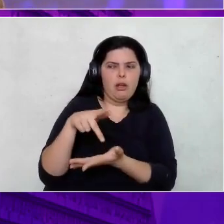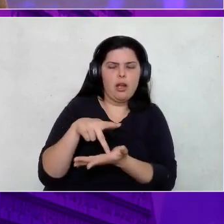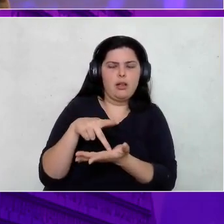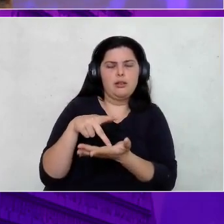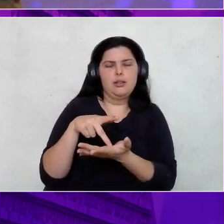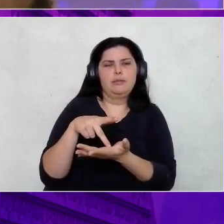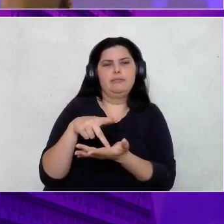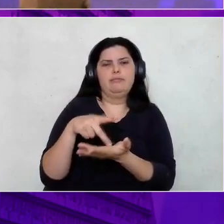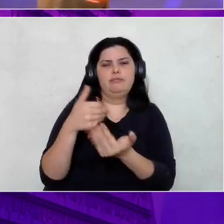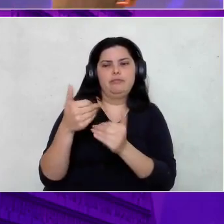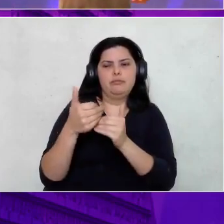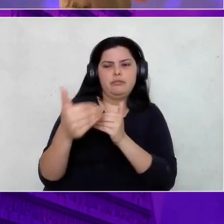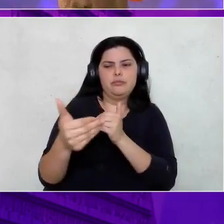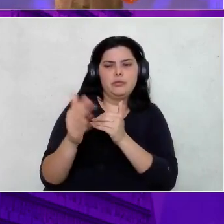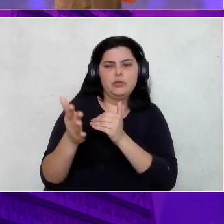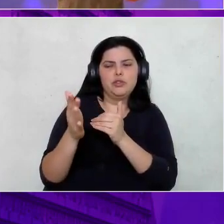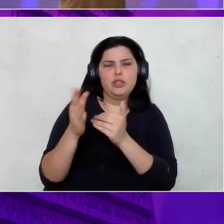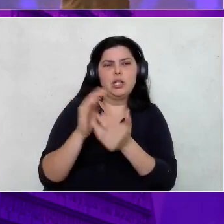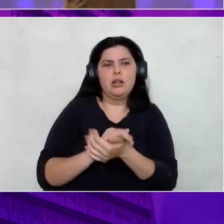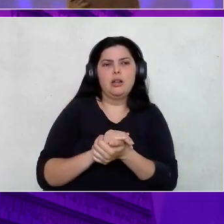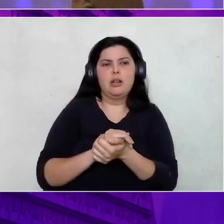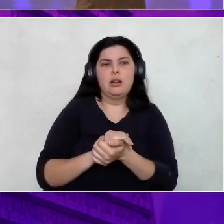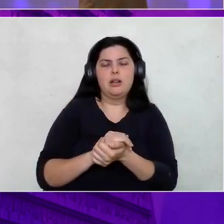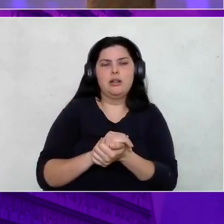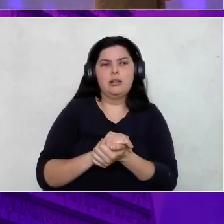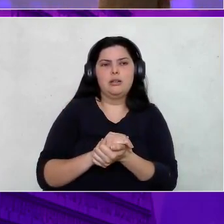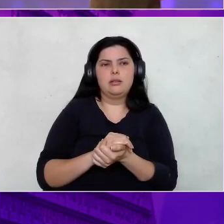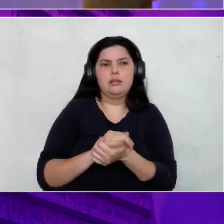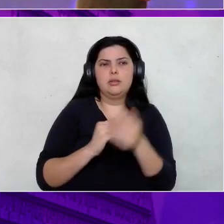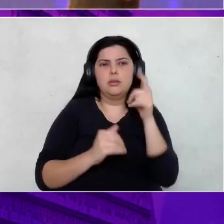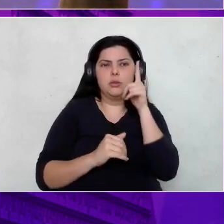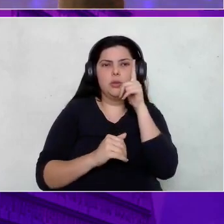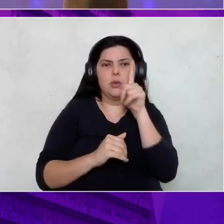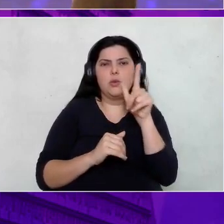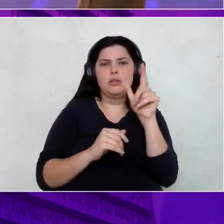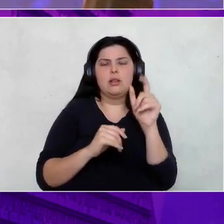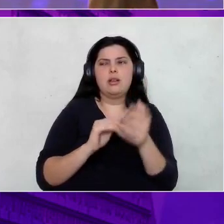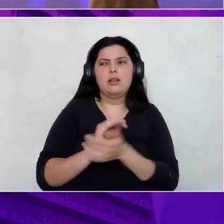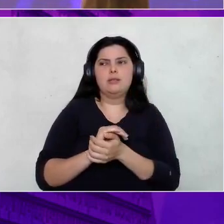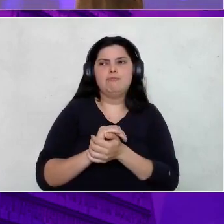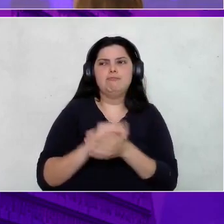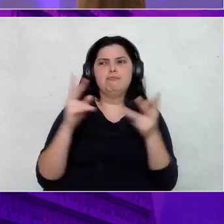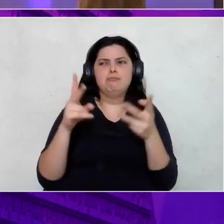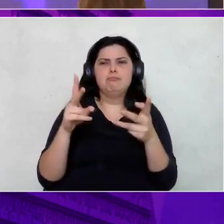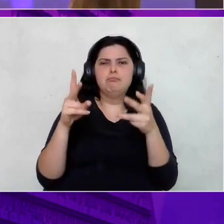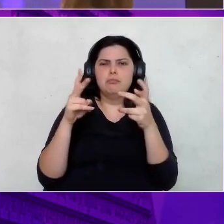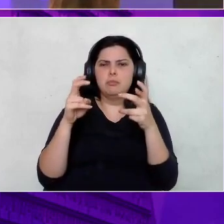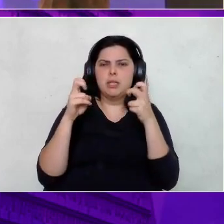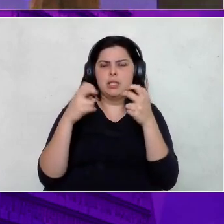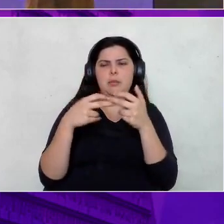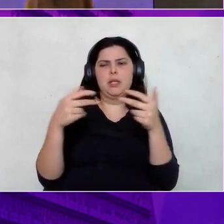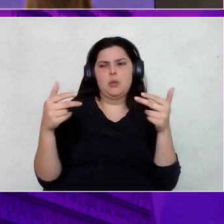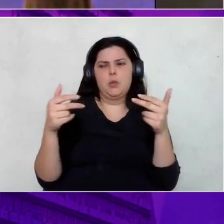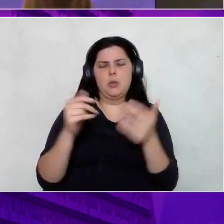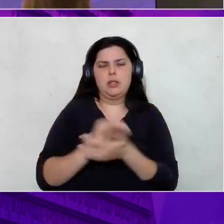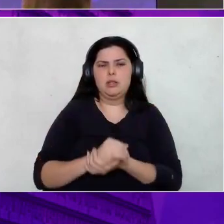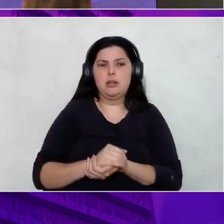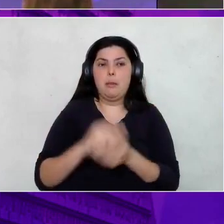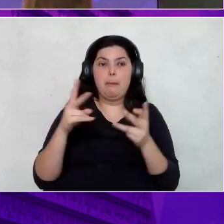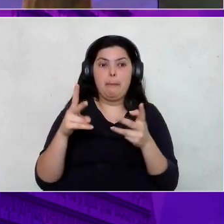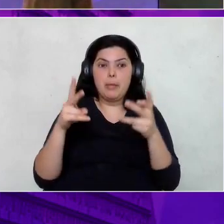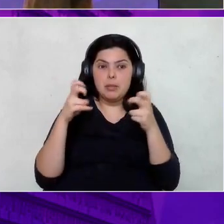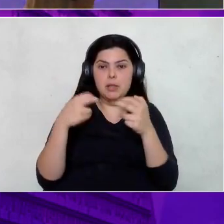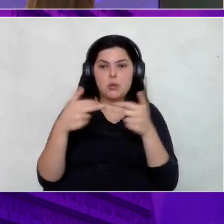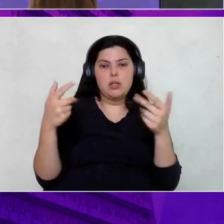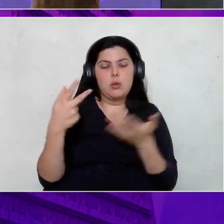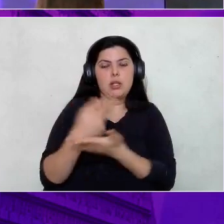gente já começará a conseguir olhar com os olhos, sim? Olhar o que realmente está acontecendo